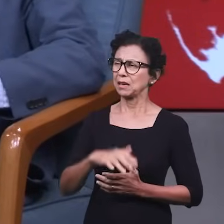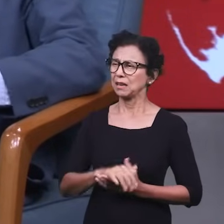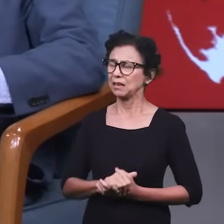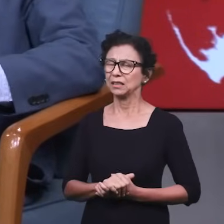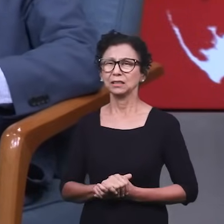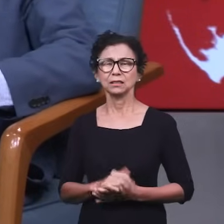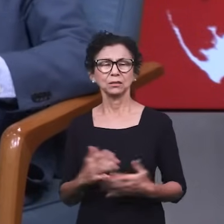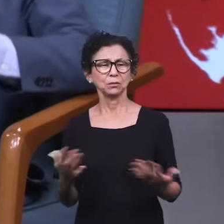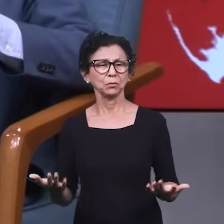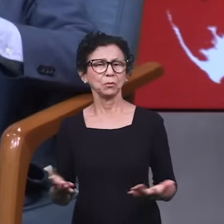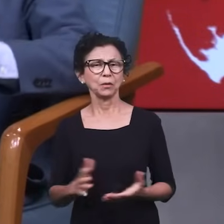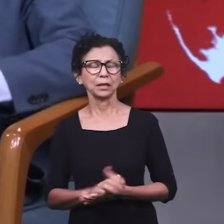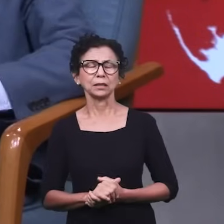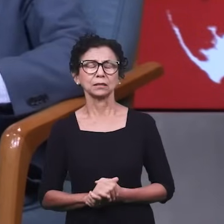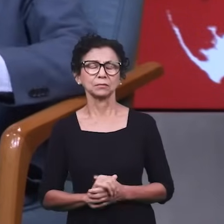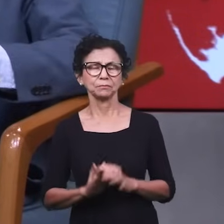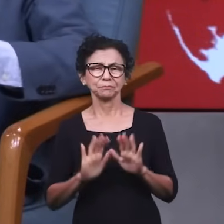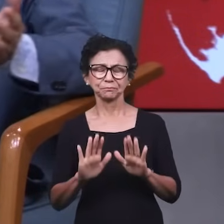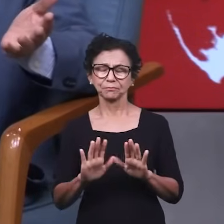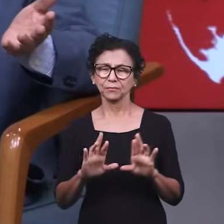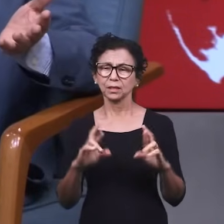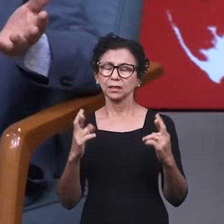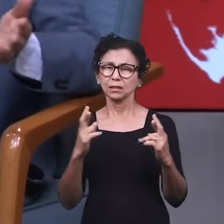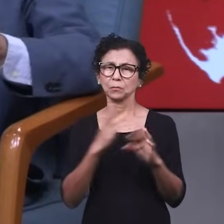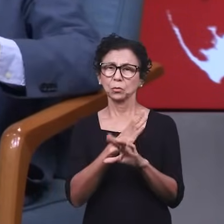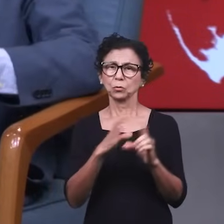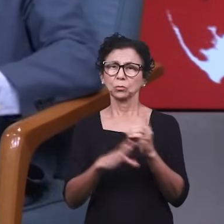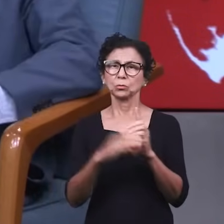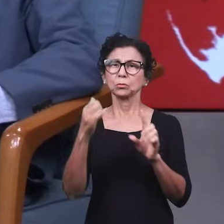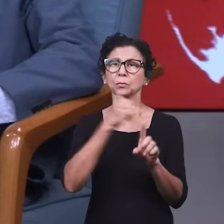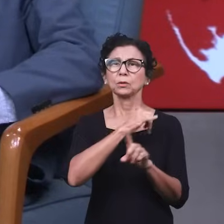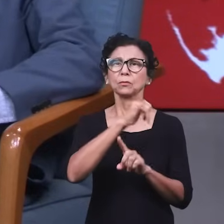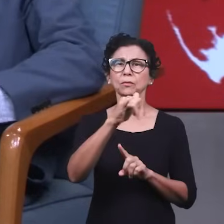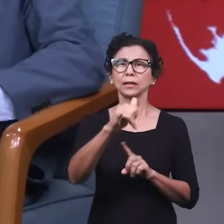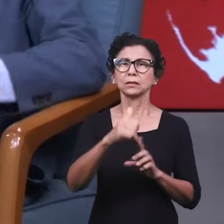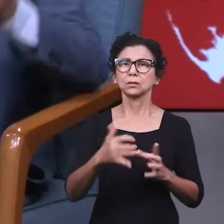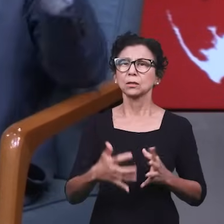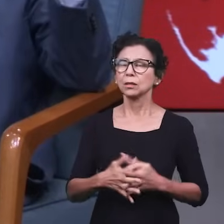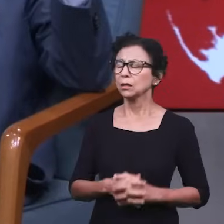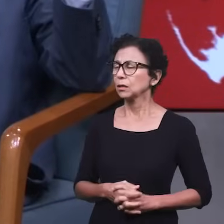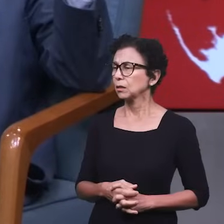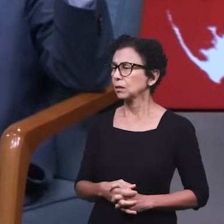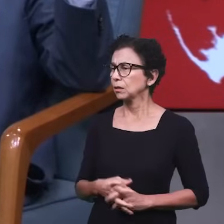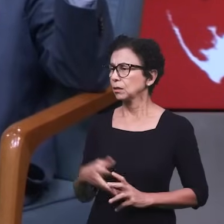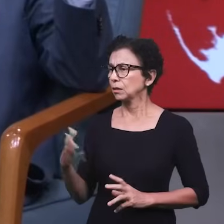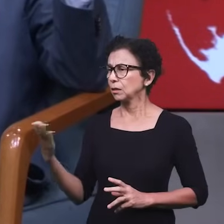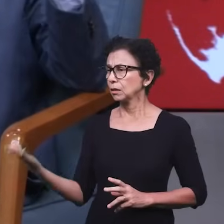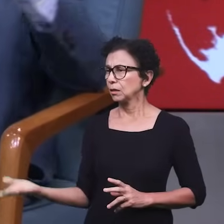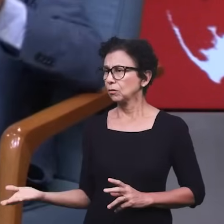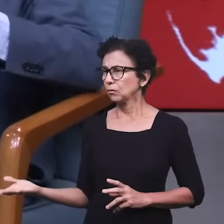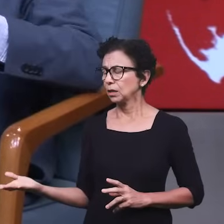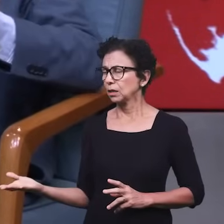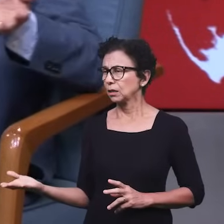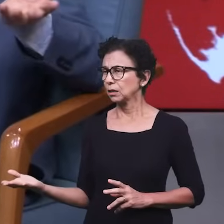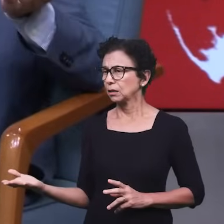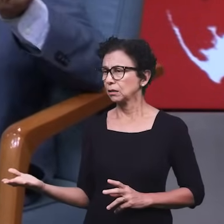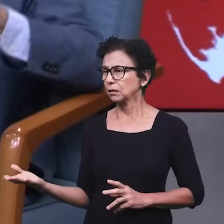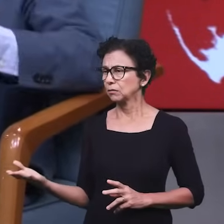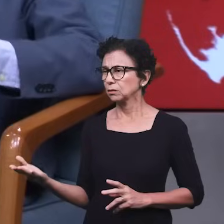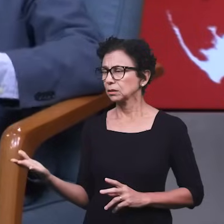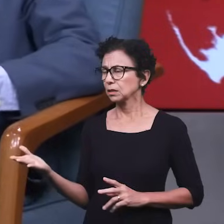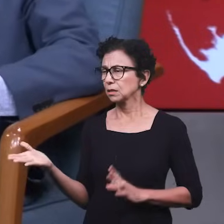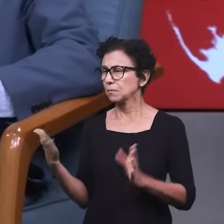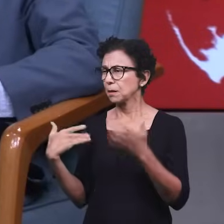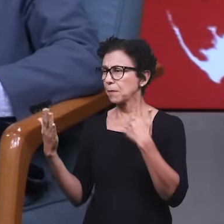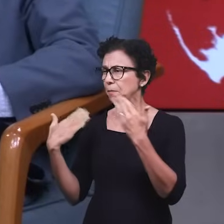reunião do culto profético eles não tiveram um dom, e eu falei, mas peraí, lá vocês fazem aquele barulho todo, e aqui vocês não têm nenhum